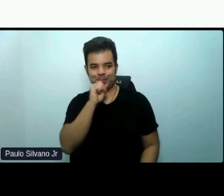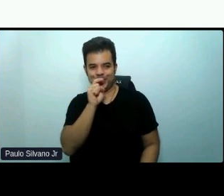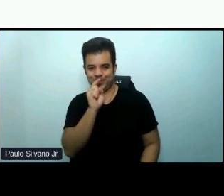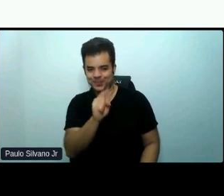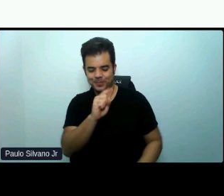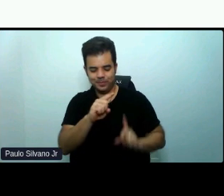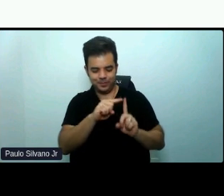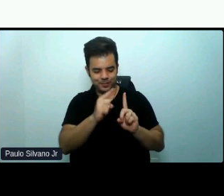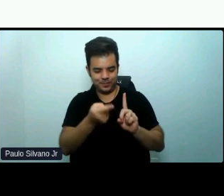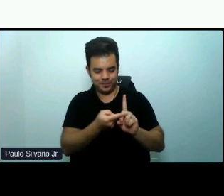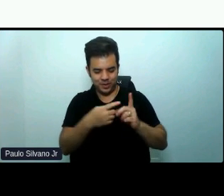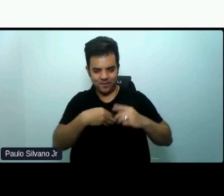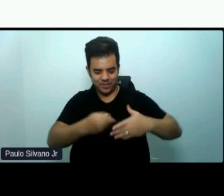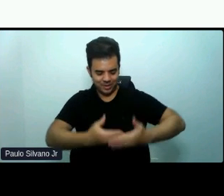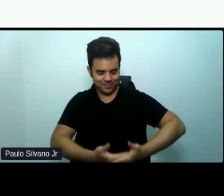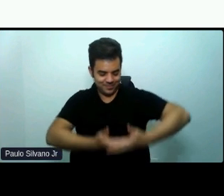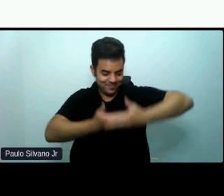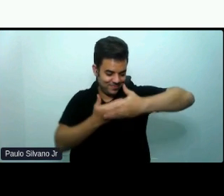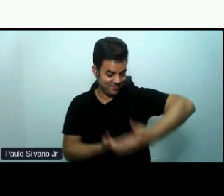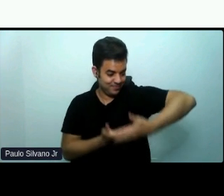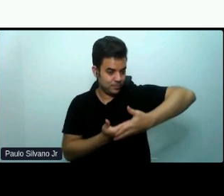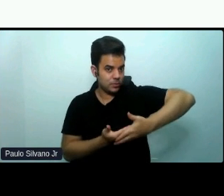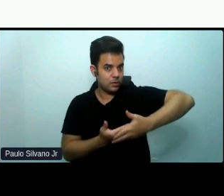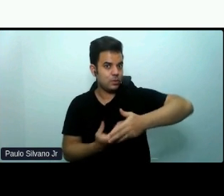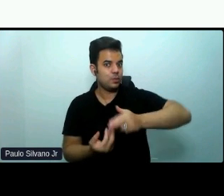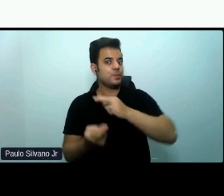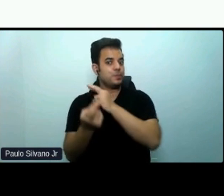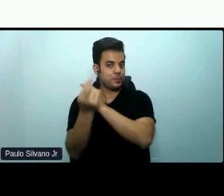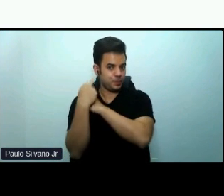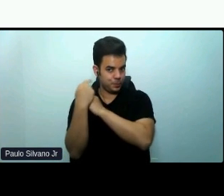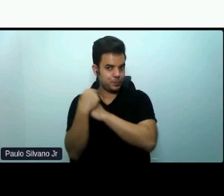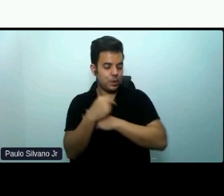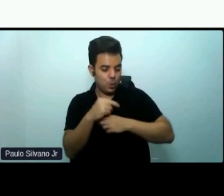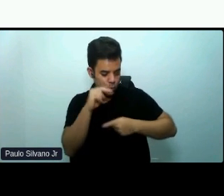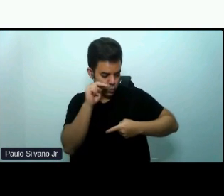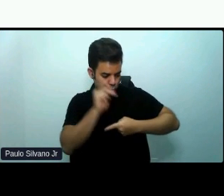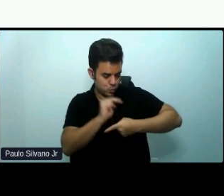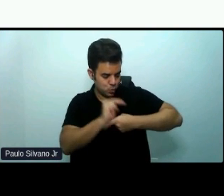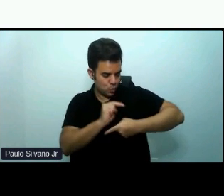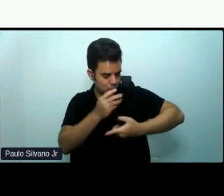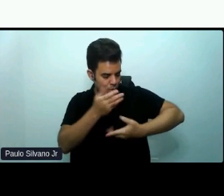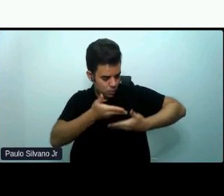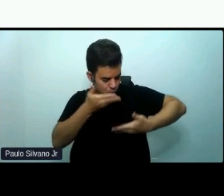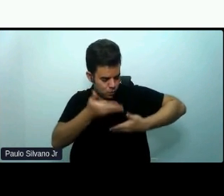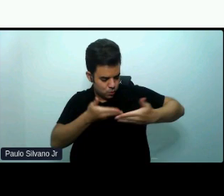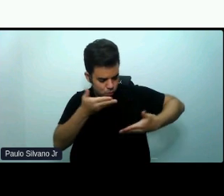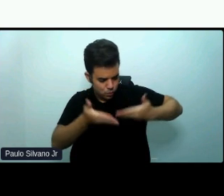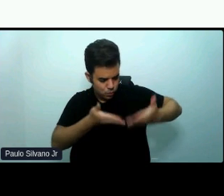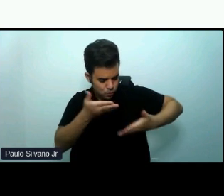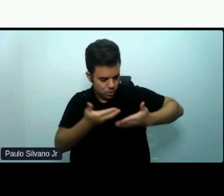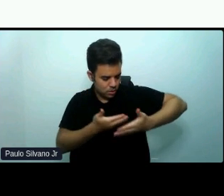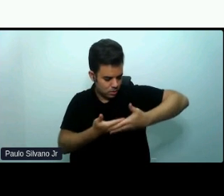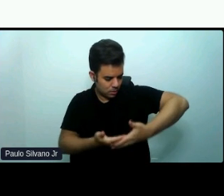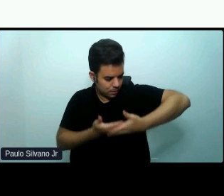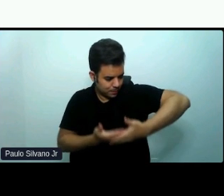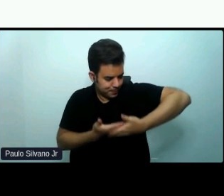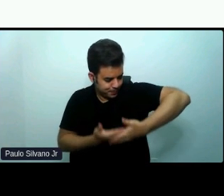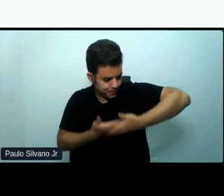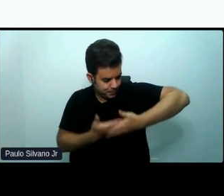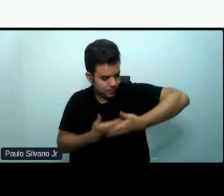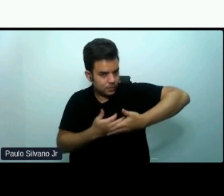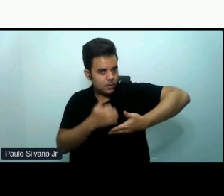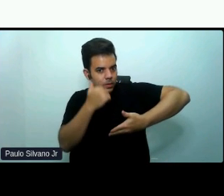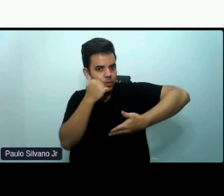filho, a responsabilidade, entre aspas, de cuidar dela, da criança, acaba saindo só no colo da mãe,